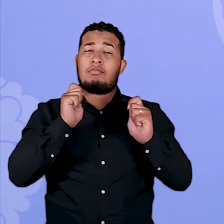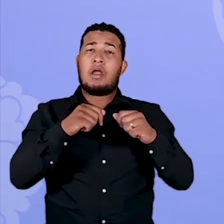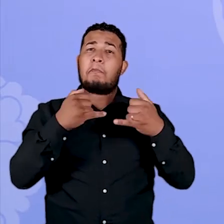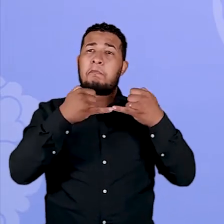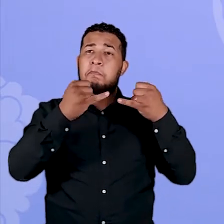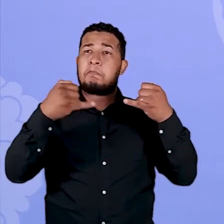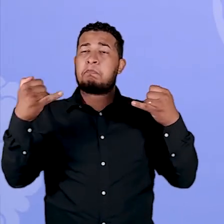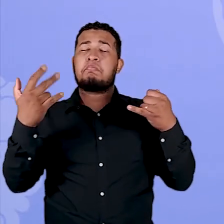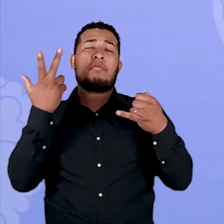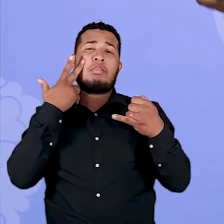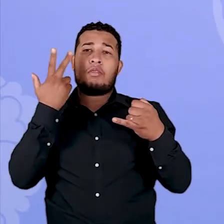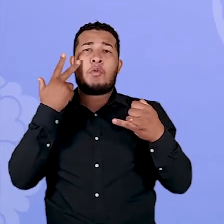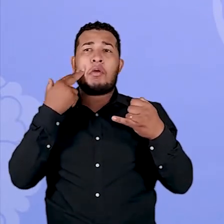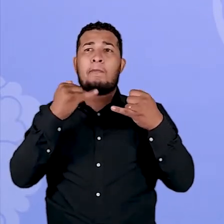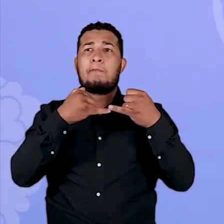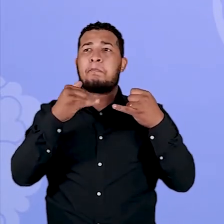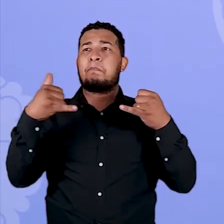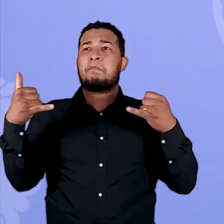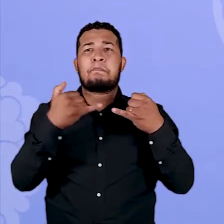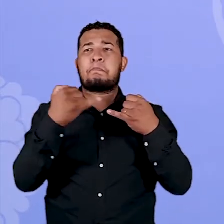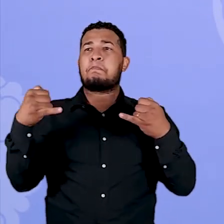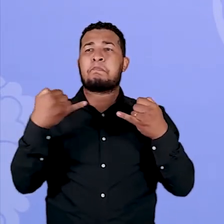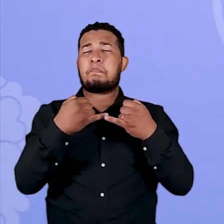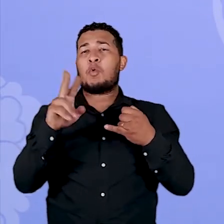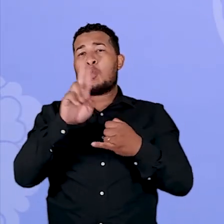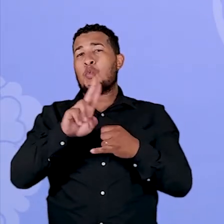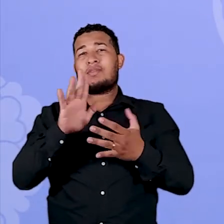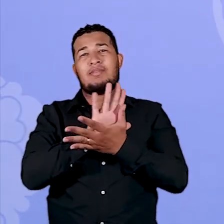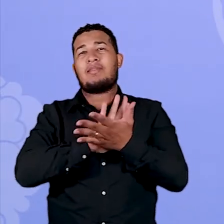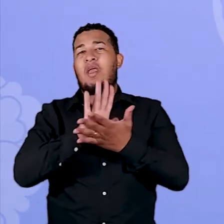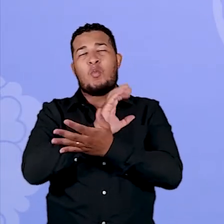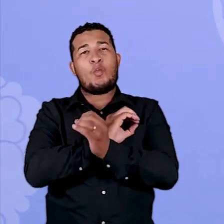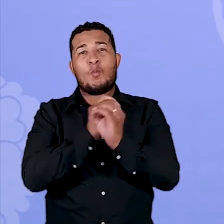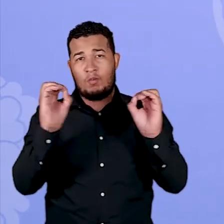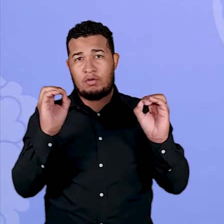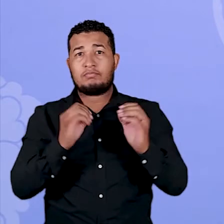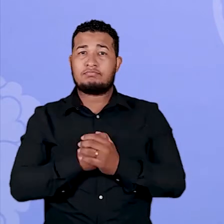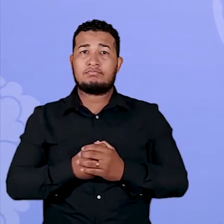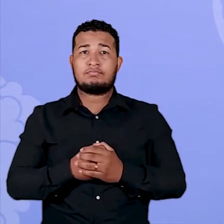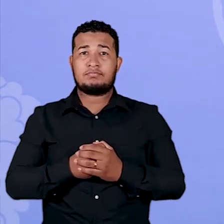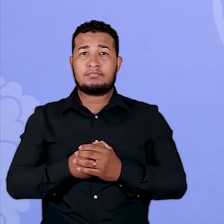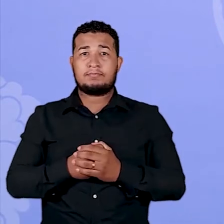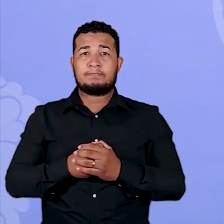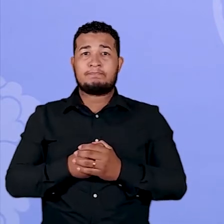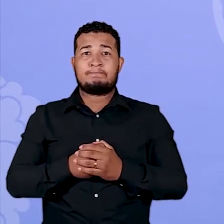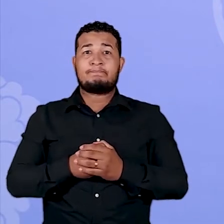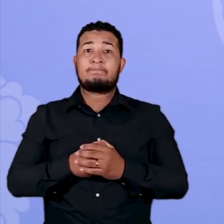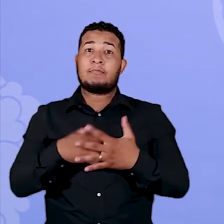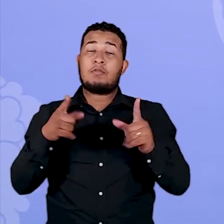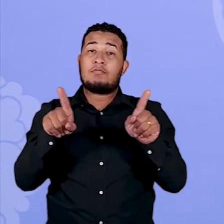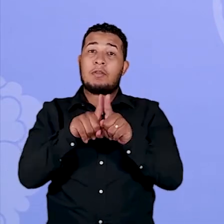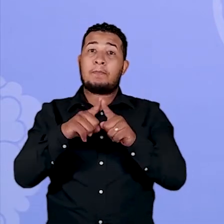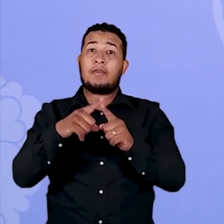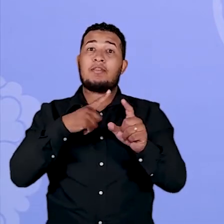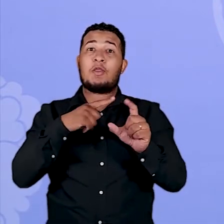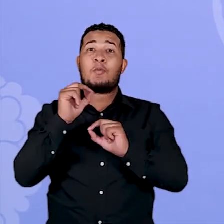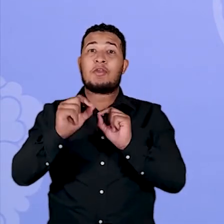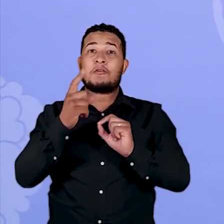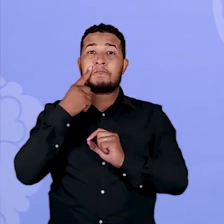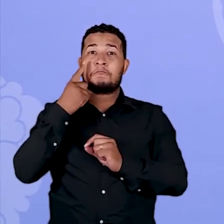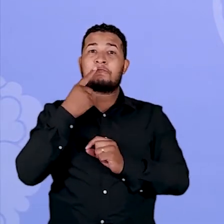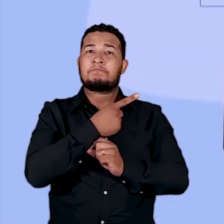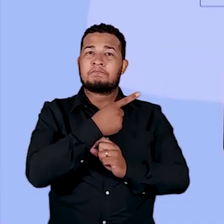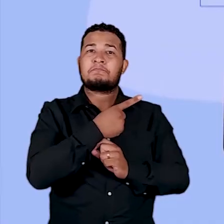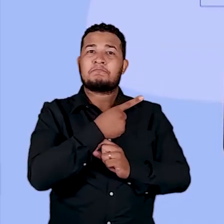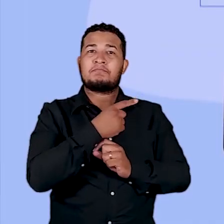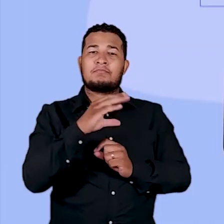corrente flui de forma tranquila e ordenada e ele não consome nada. Beleza? É um condutor ideal. Tranquilo? E tem também,